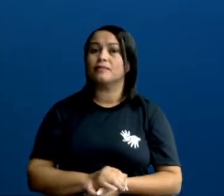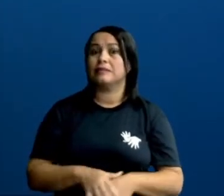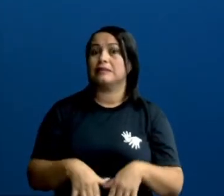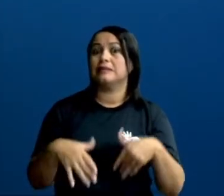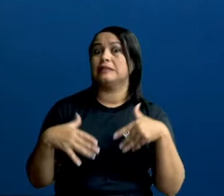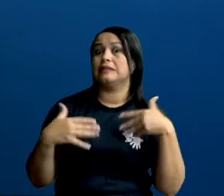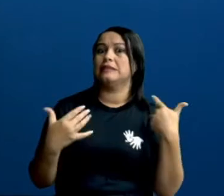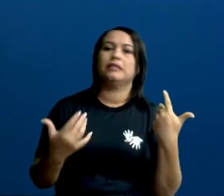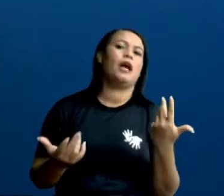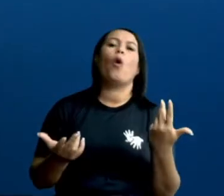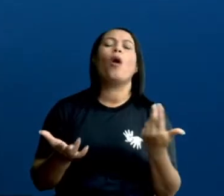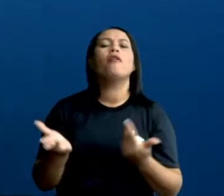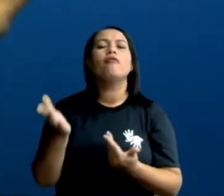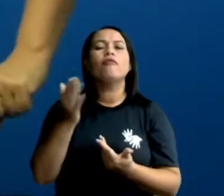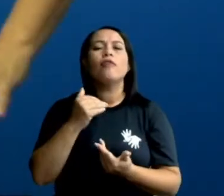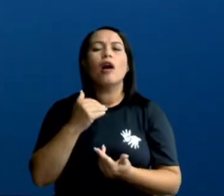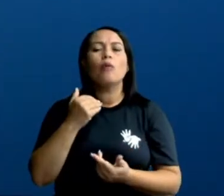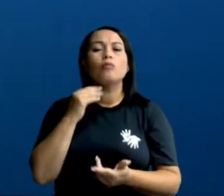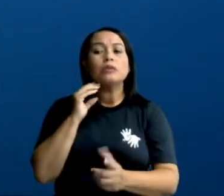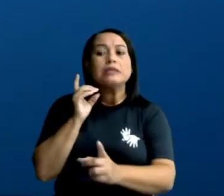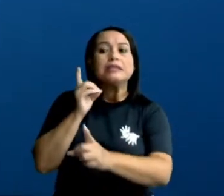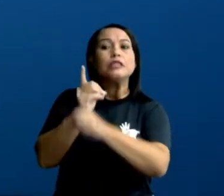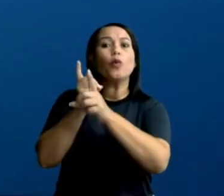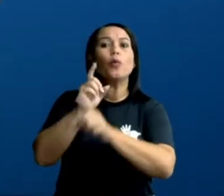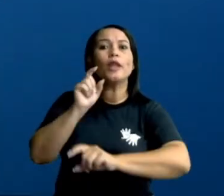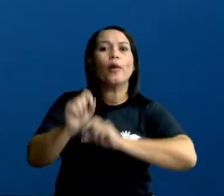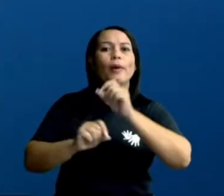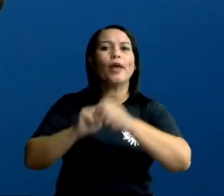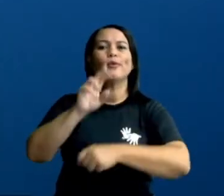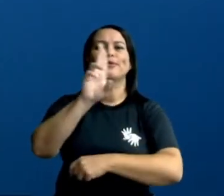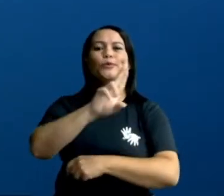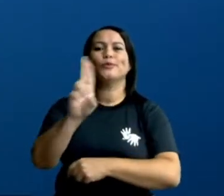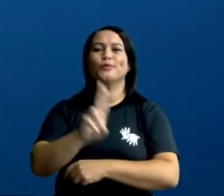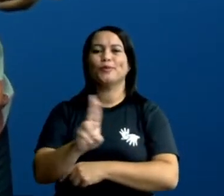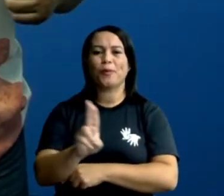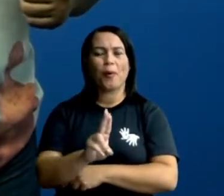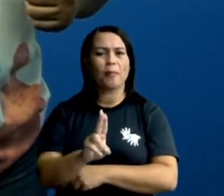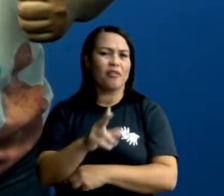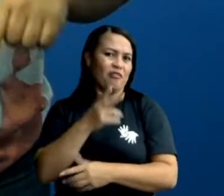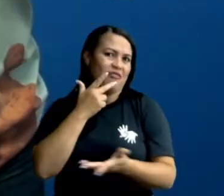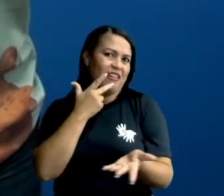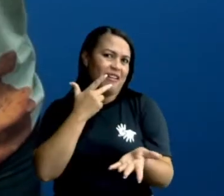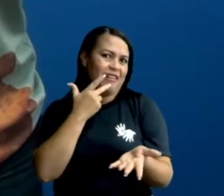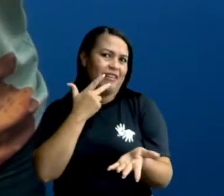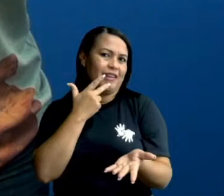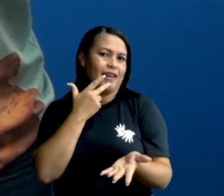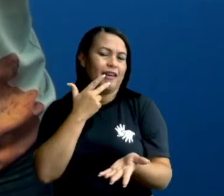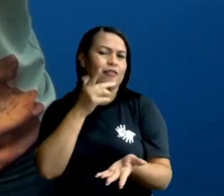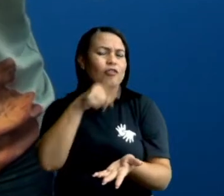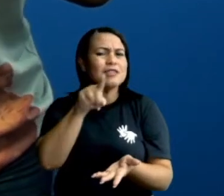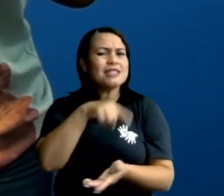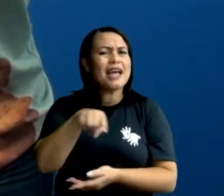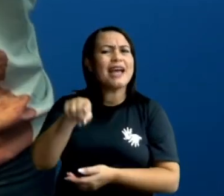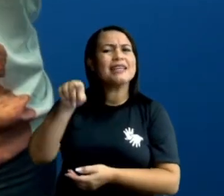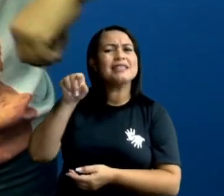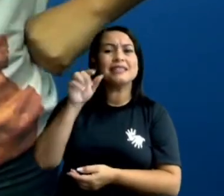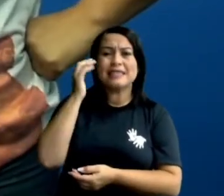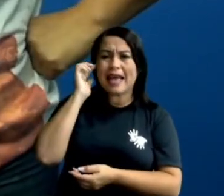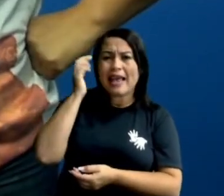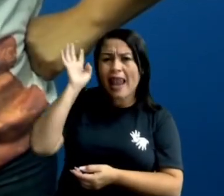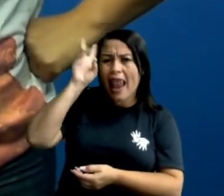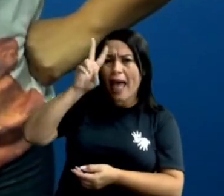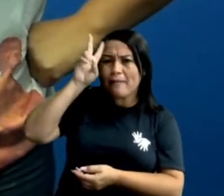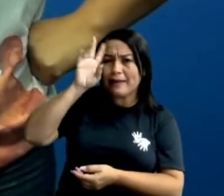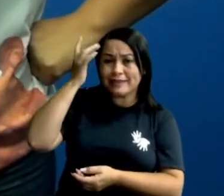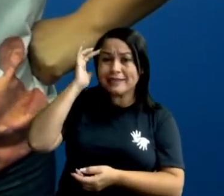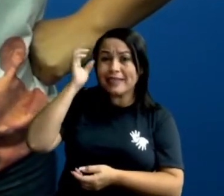E agora? Vamos descobrir os nomes. Eu acabei de falar. Será que você